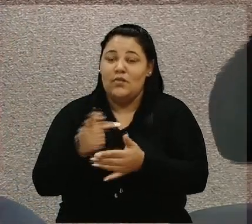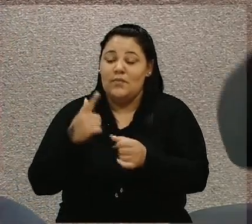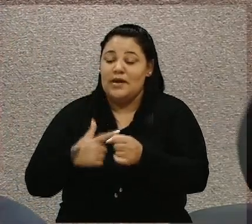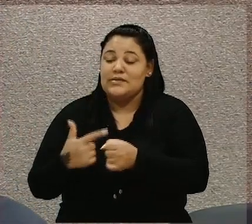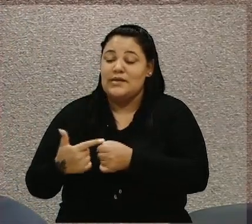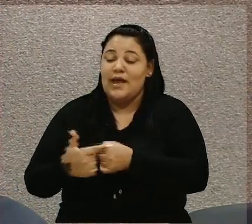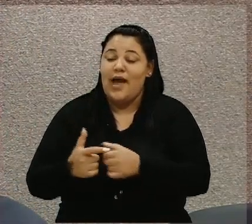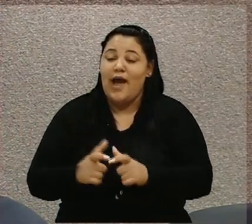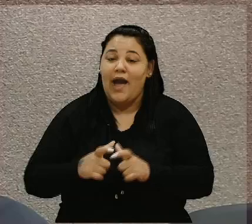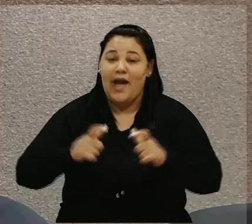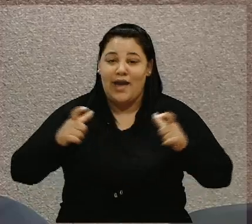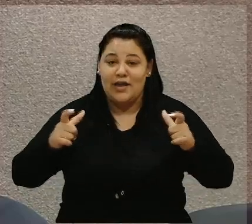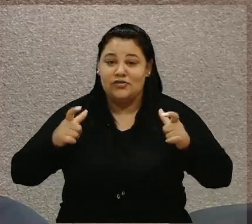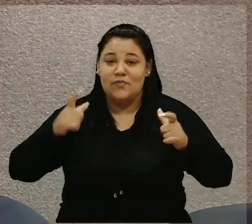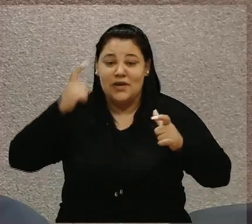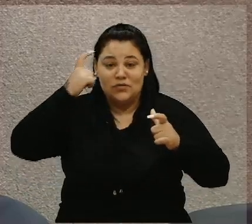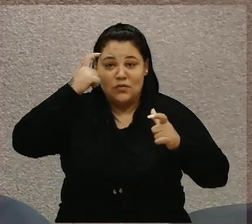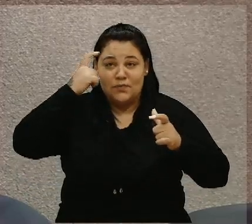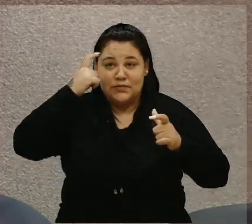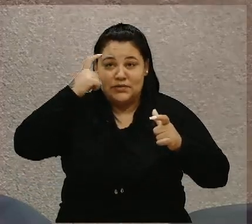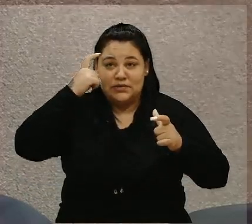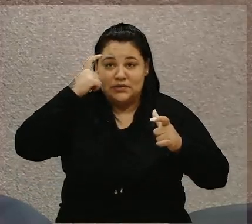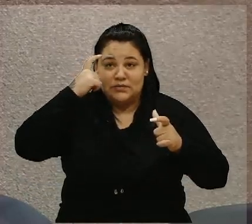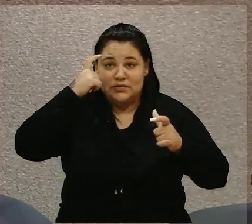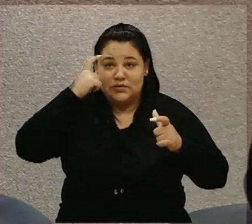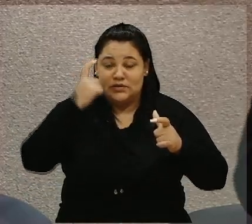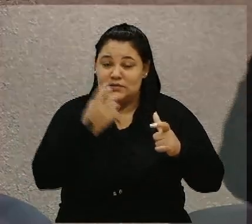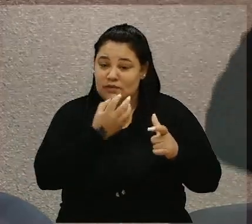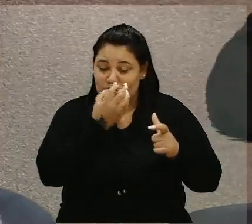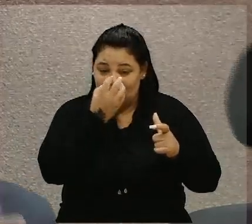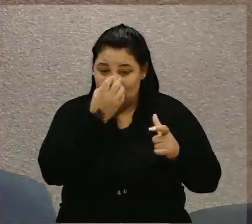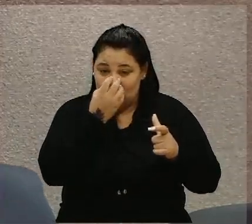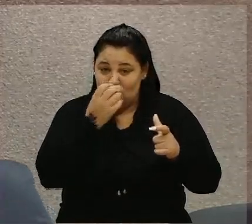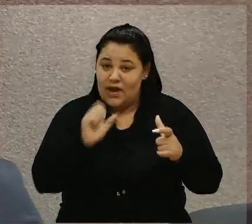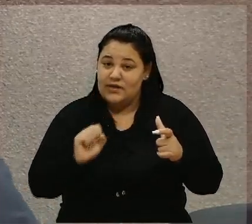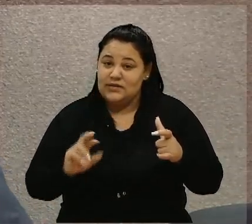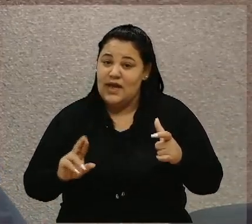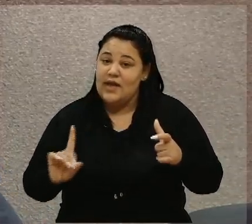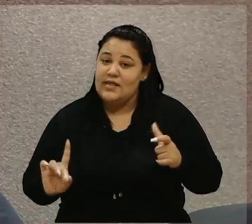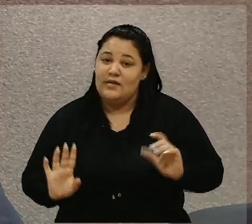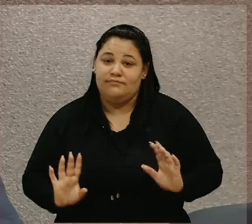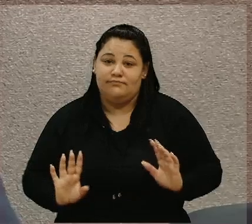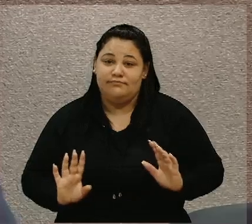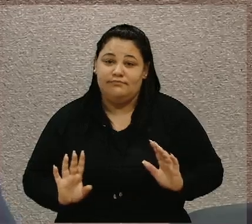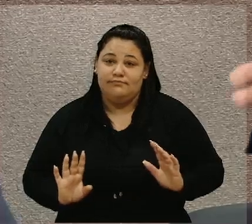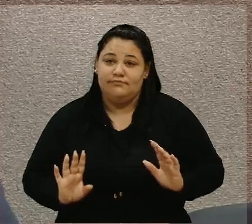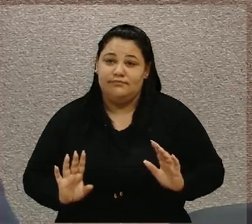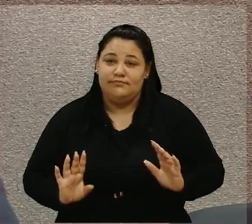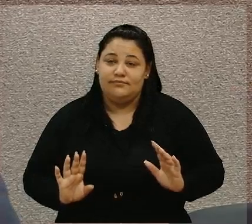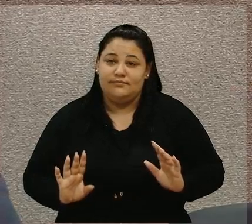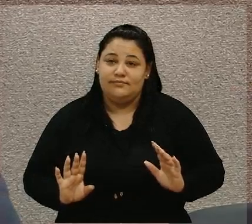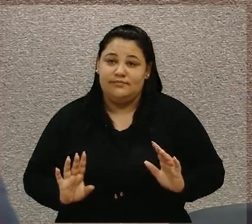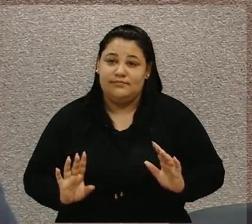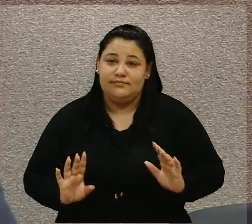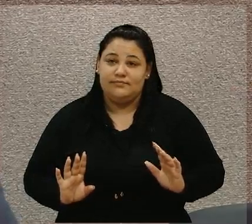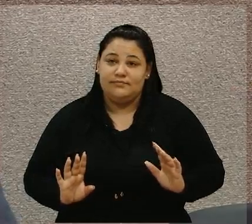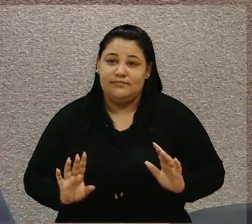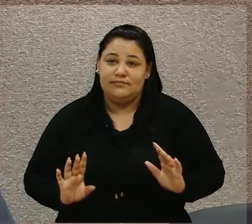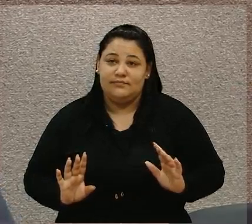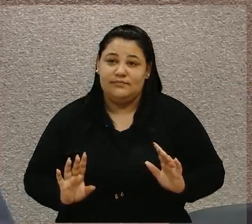o pensamento da síndrome do cachorro vira-lata. Então nós temos que ter projetos, assim como o vereador